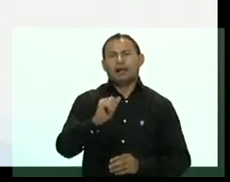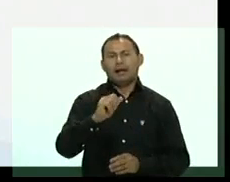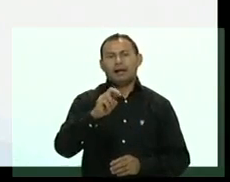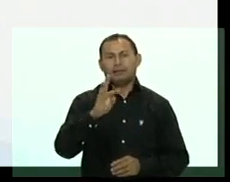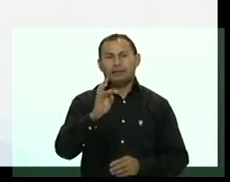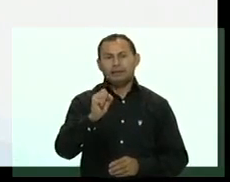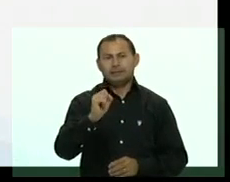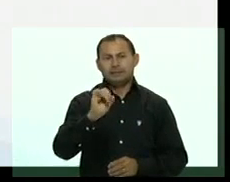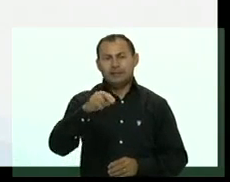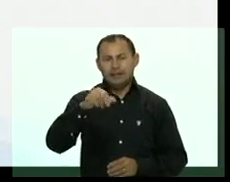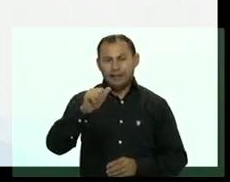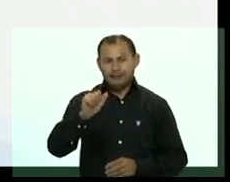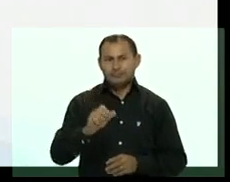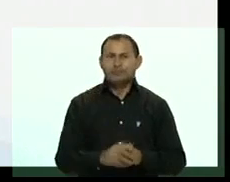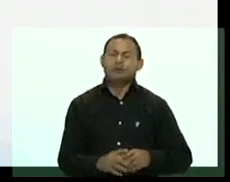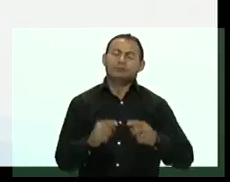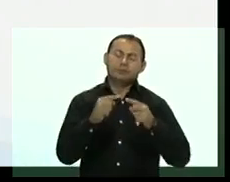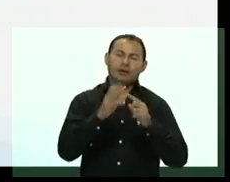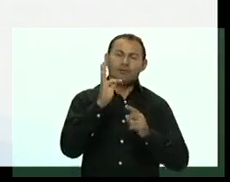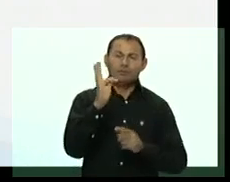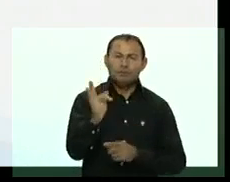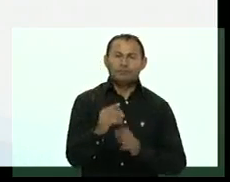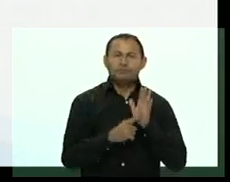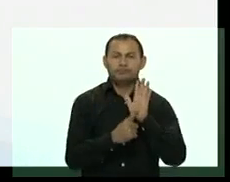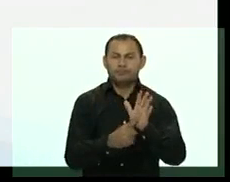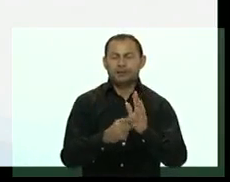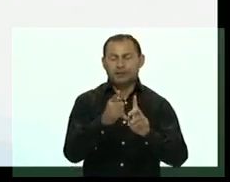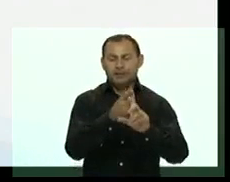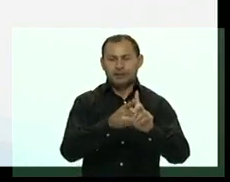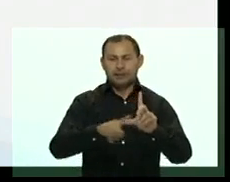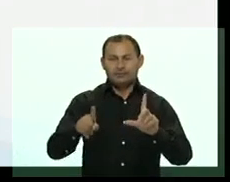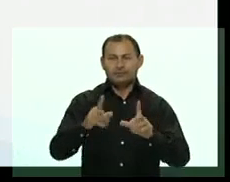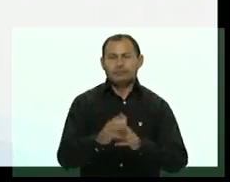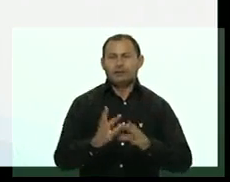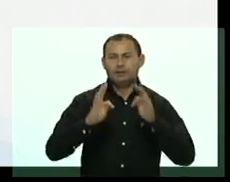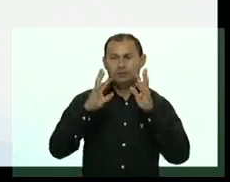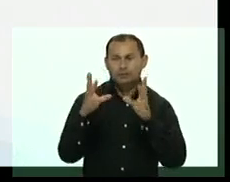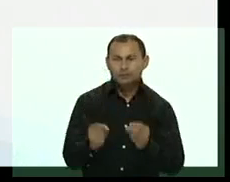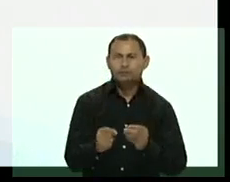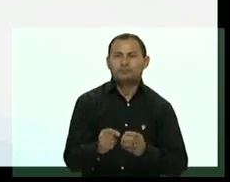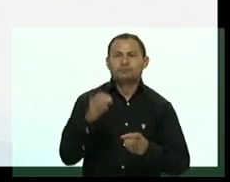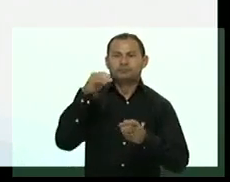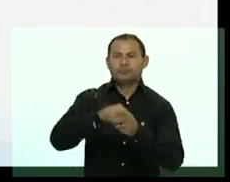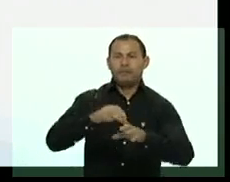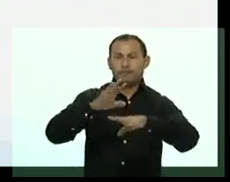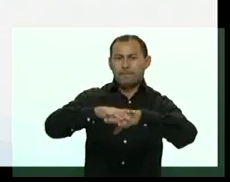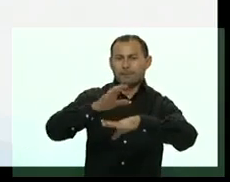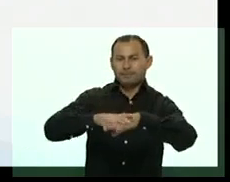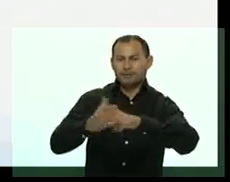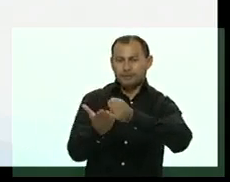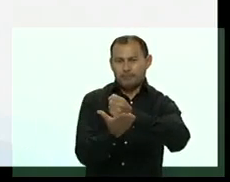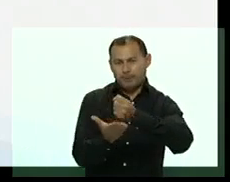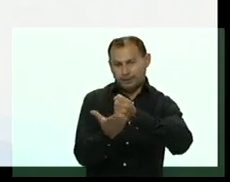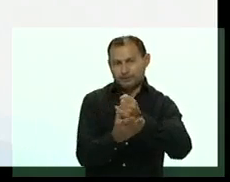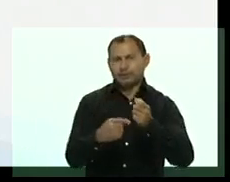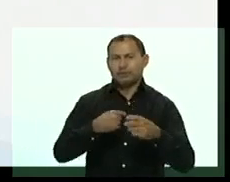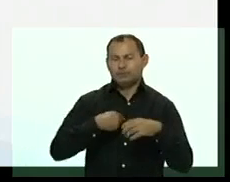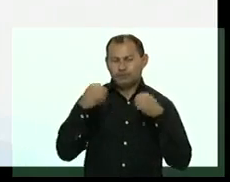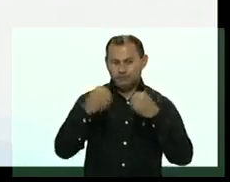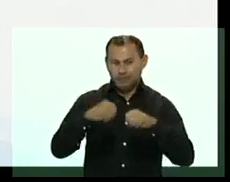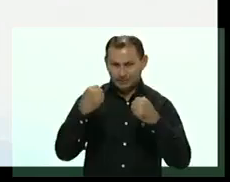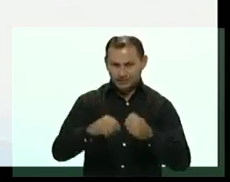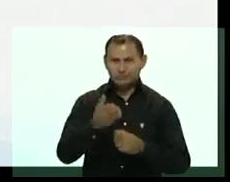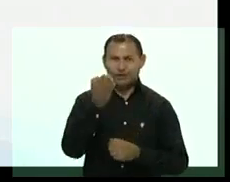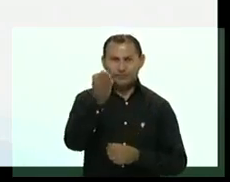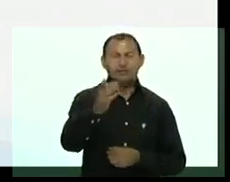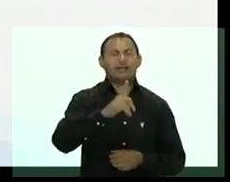que já envolvem a criação de funções, as suas representações gráficas. Tudo isso é parte da matemática básica e eu preciso